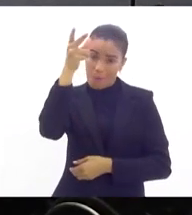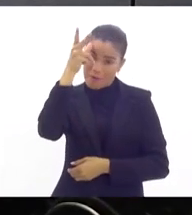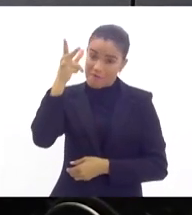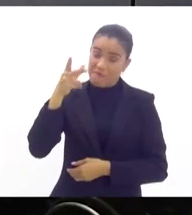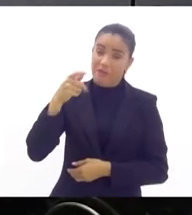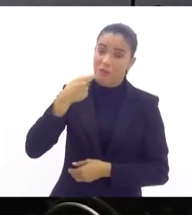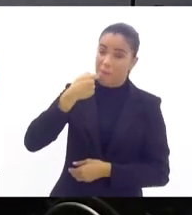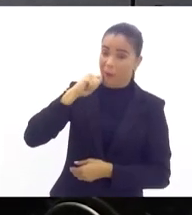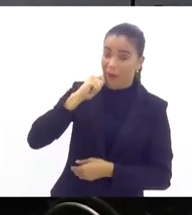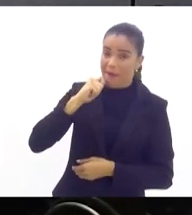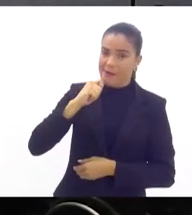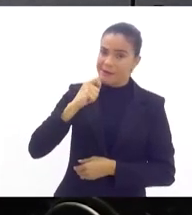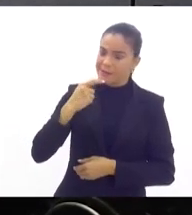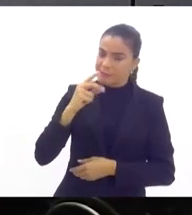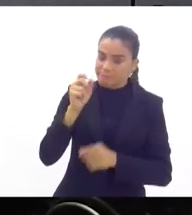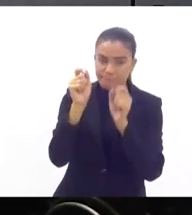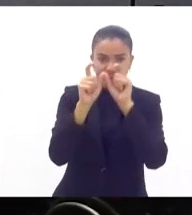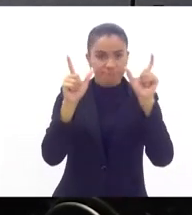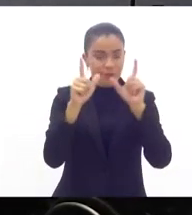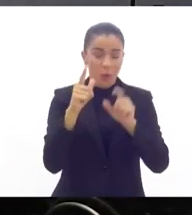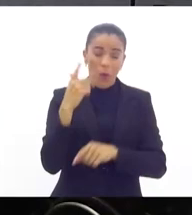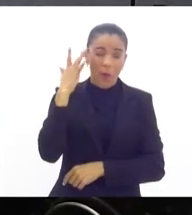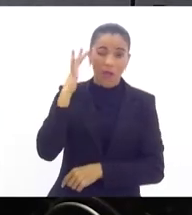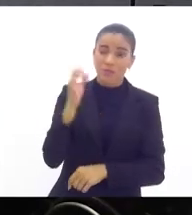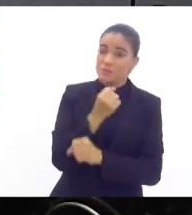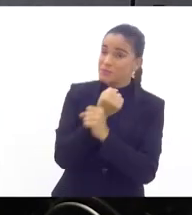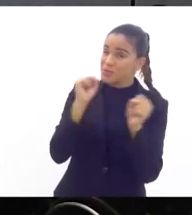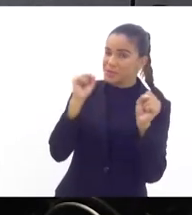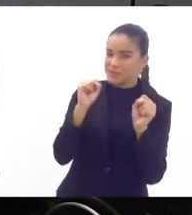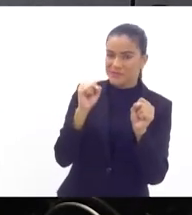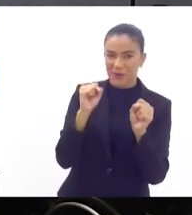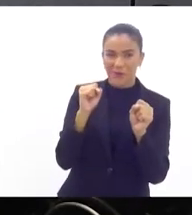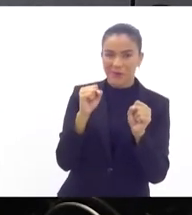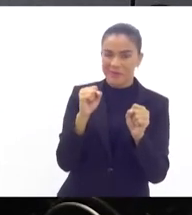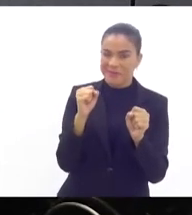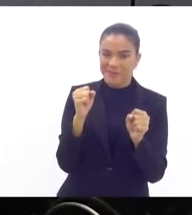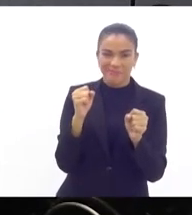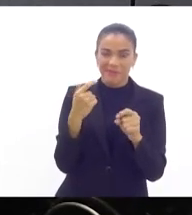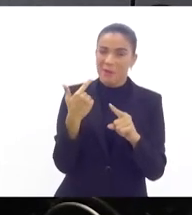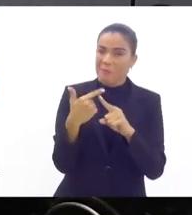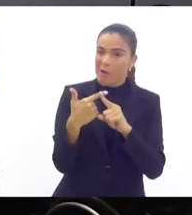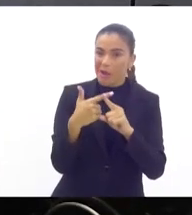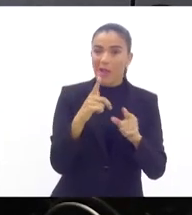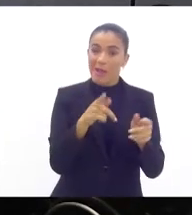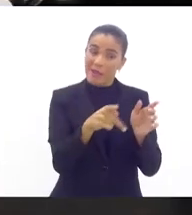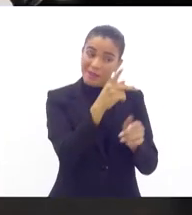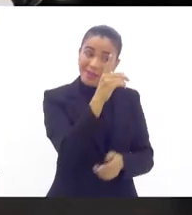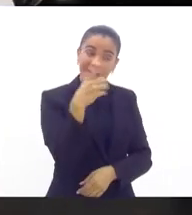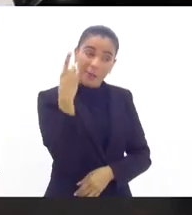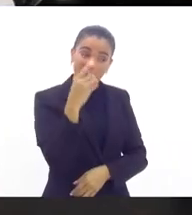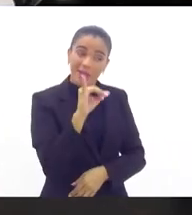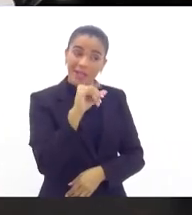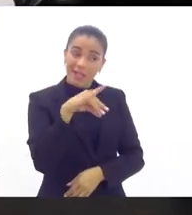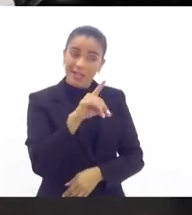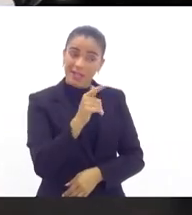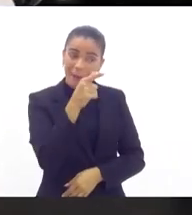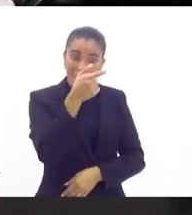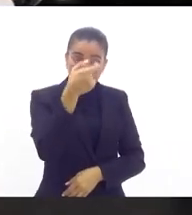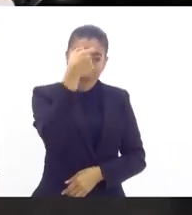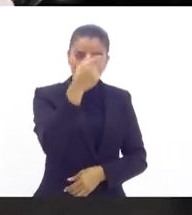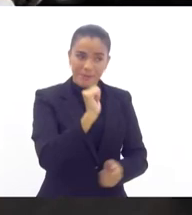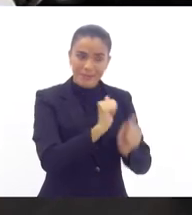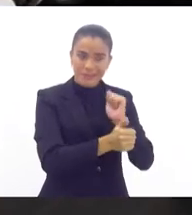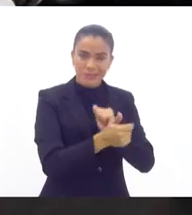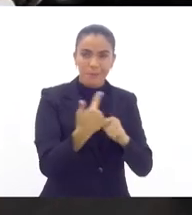quase impossível que isso aconteça com toda a sua capacidade de desportista que é deputada da Índia porque a gente